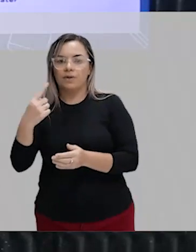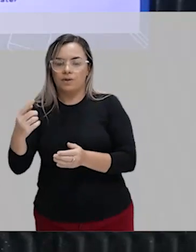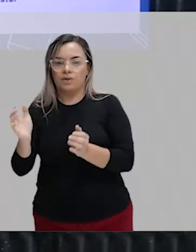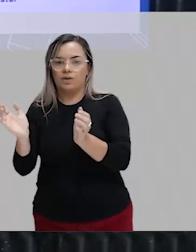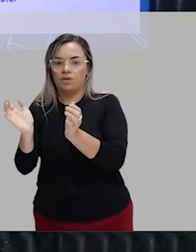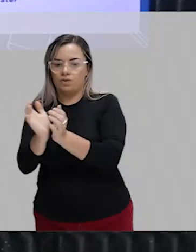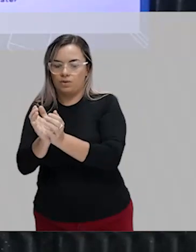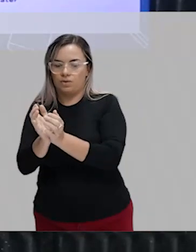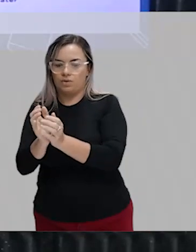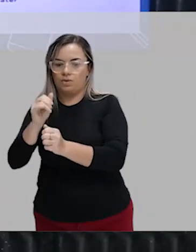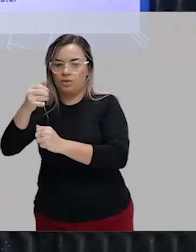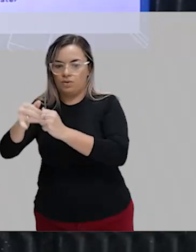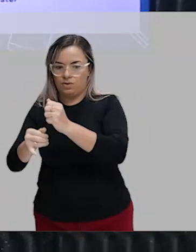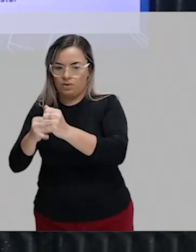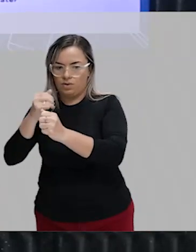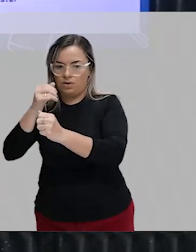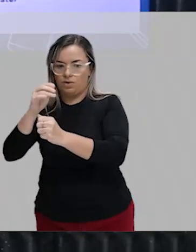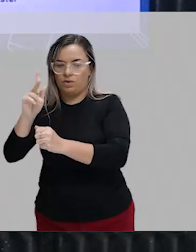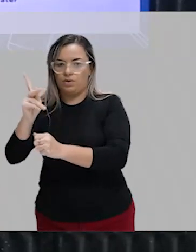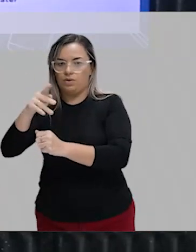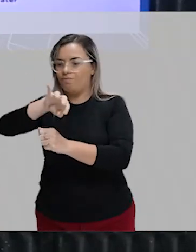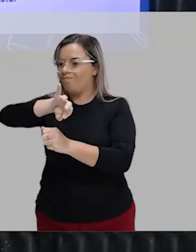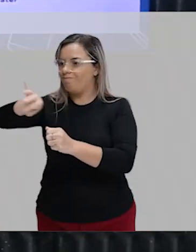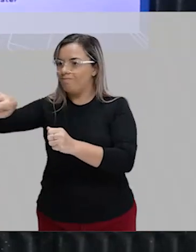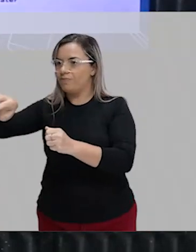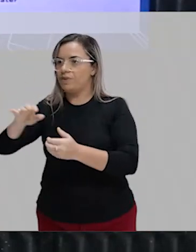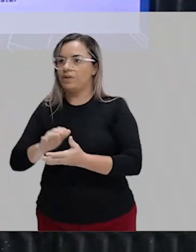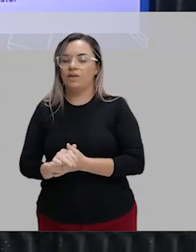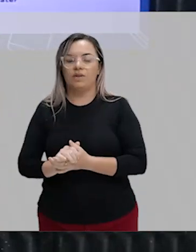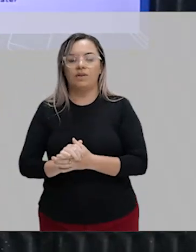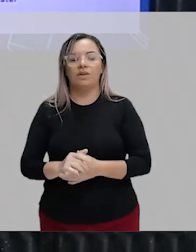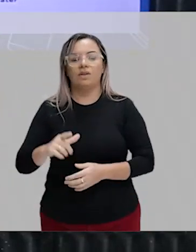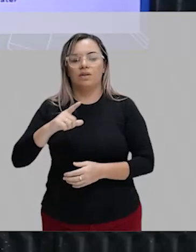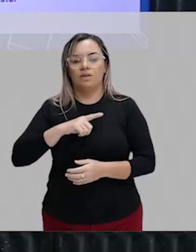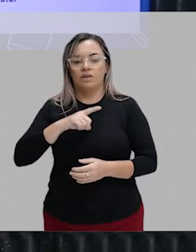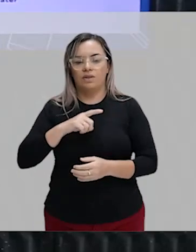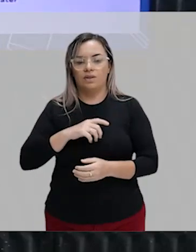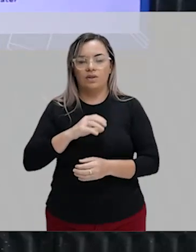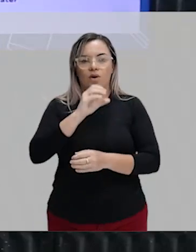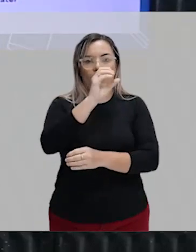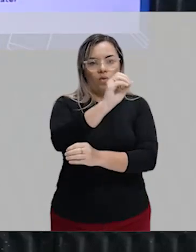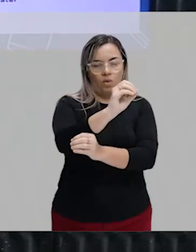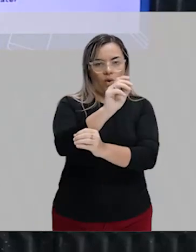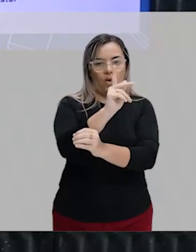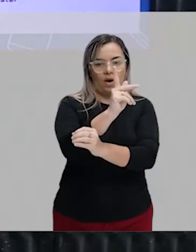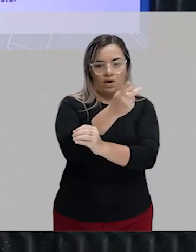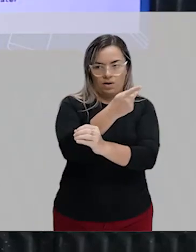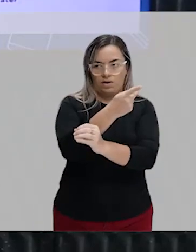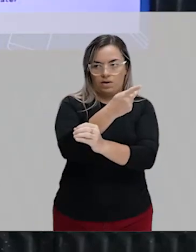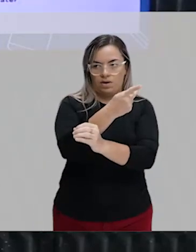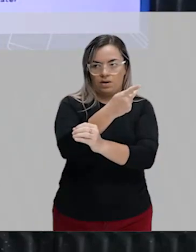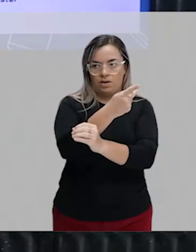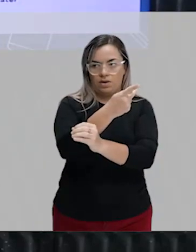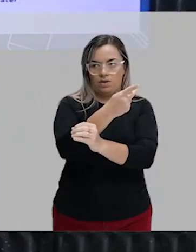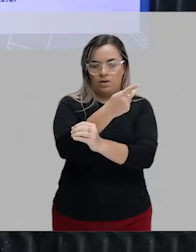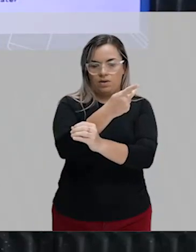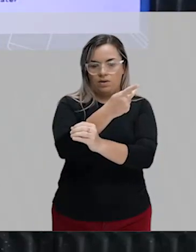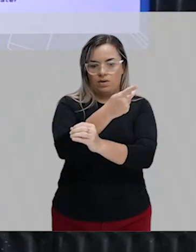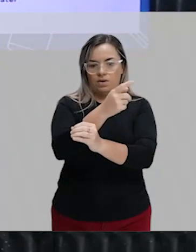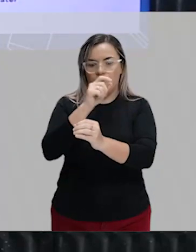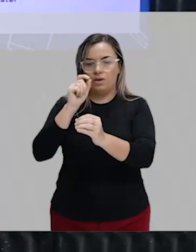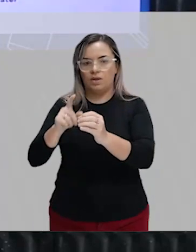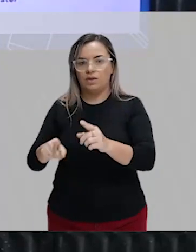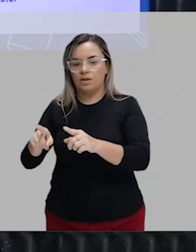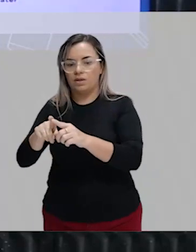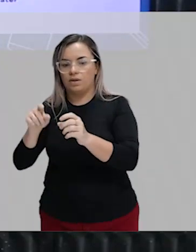agrupamento amina vai ser o hidrogênio. Então, perceba, eu tenho OH e um H aqui, ó. Juntando esses